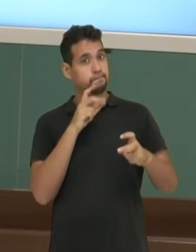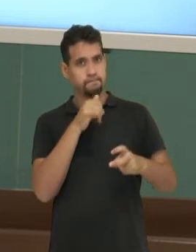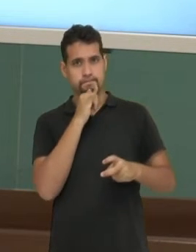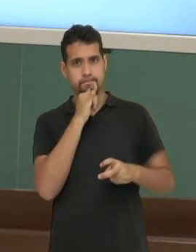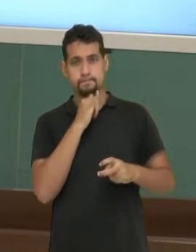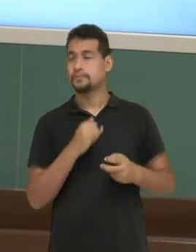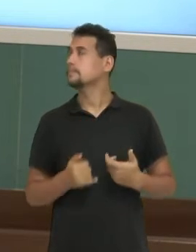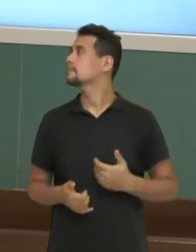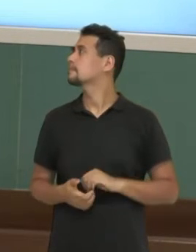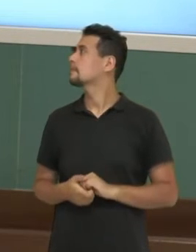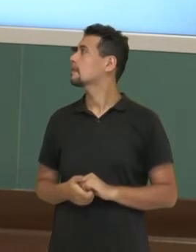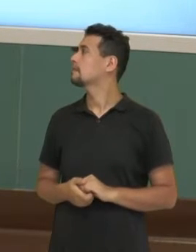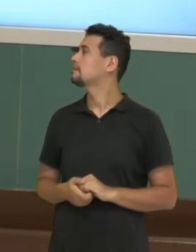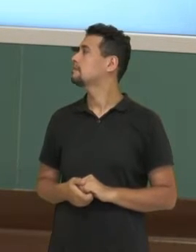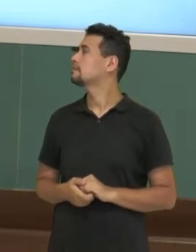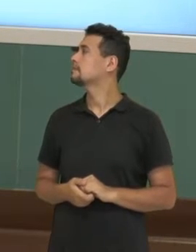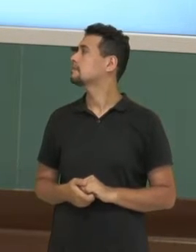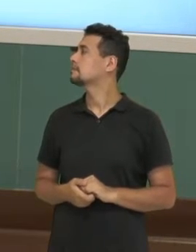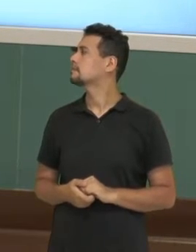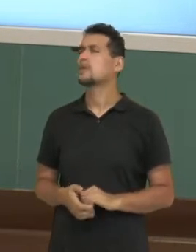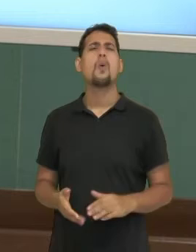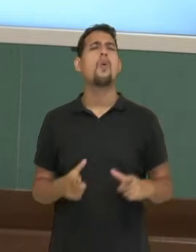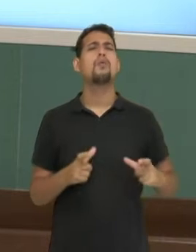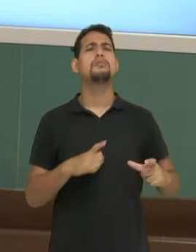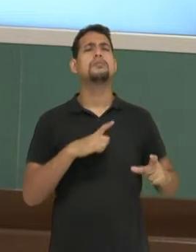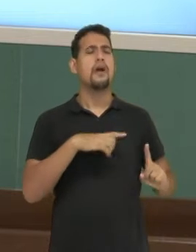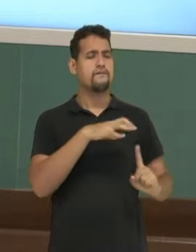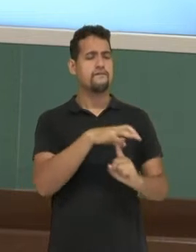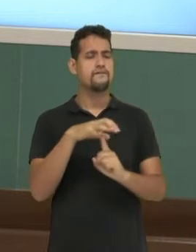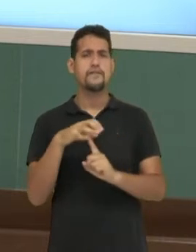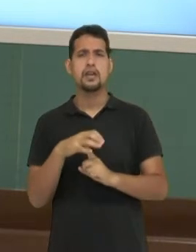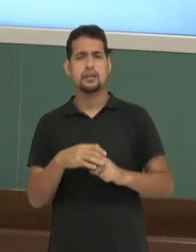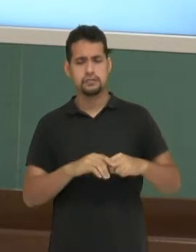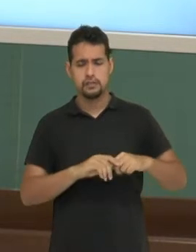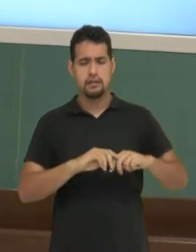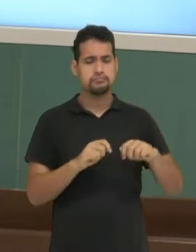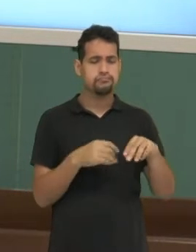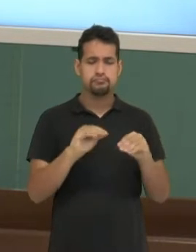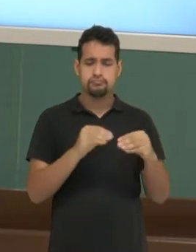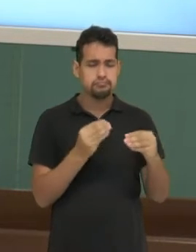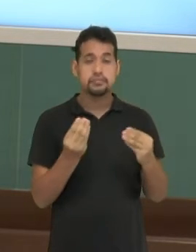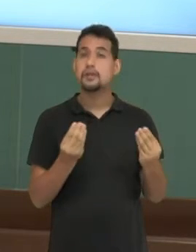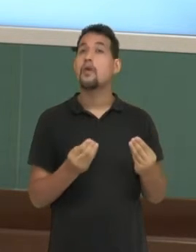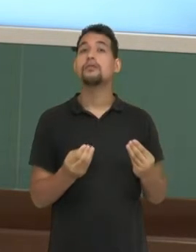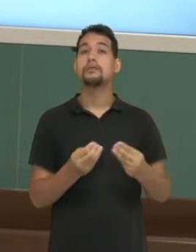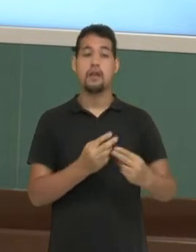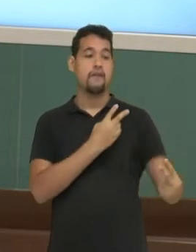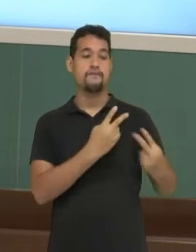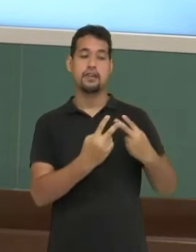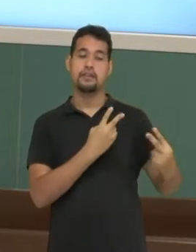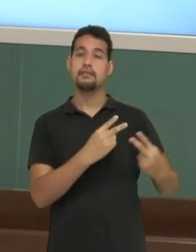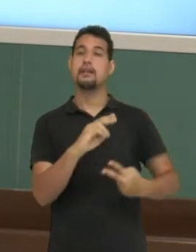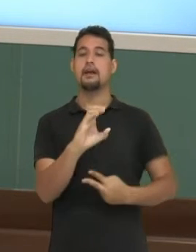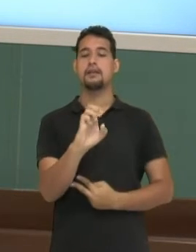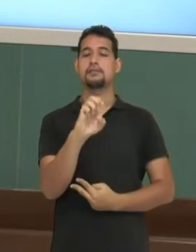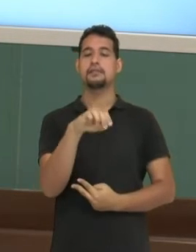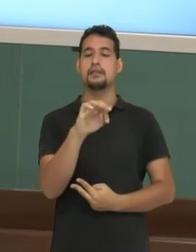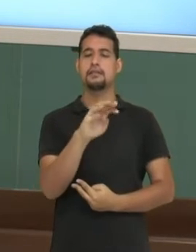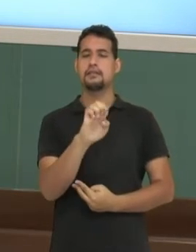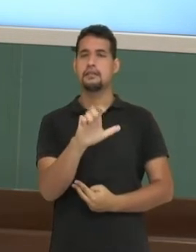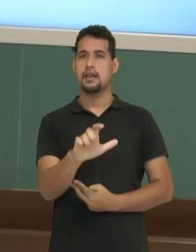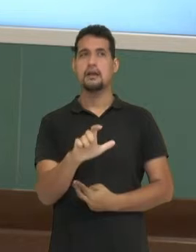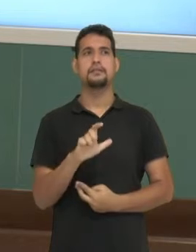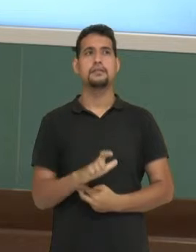exemplo? ¿Dónde está la feria de artesanía? Por la Avenida Central. Aqui,